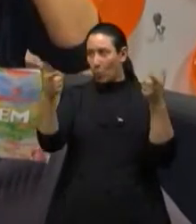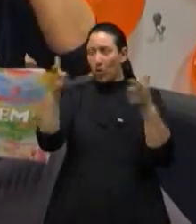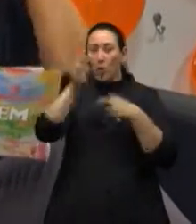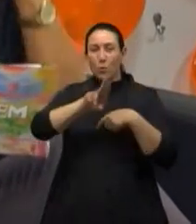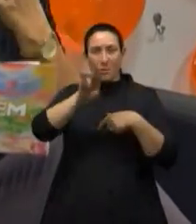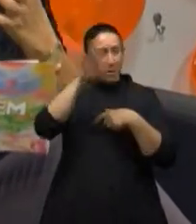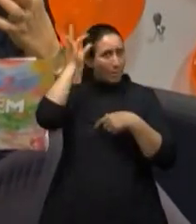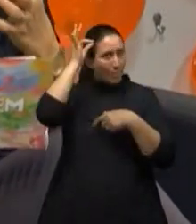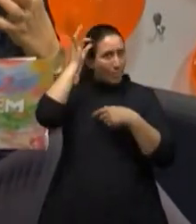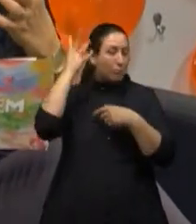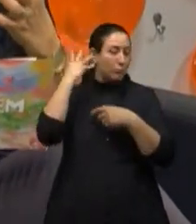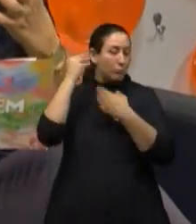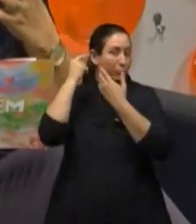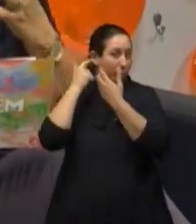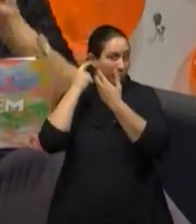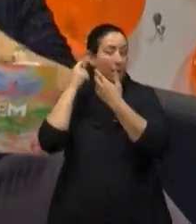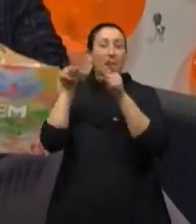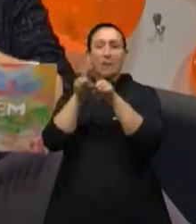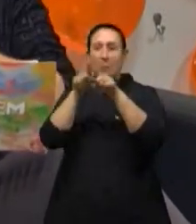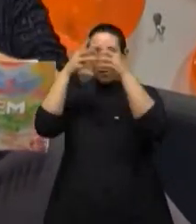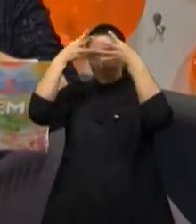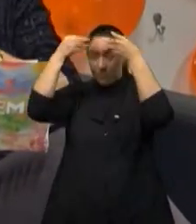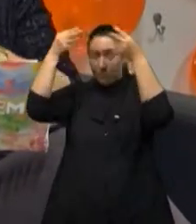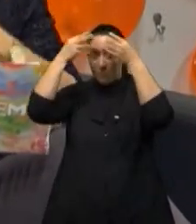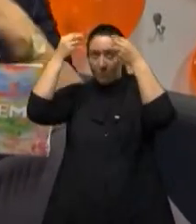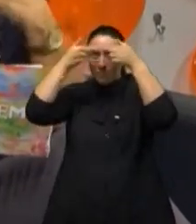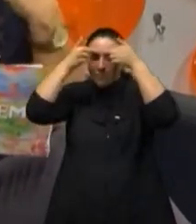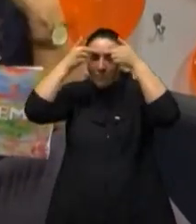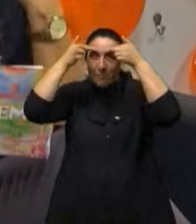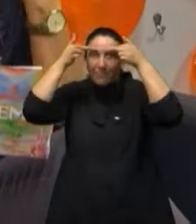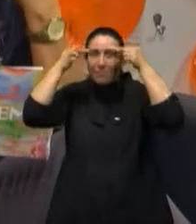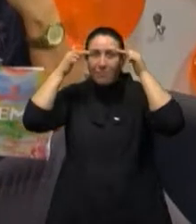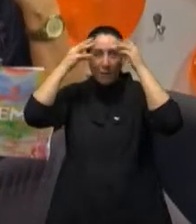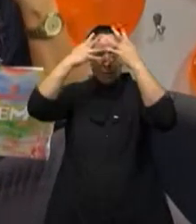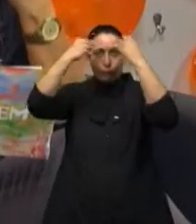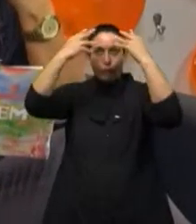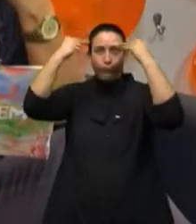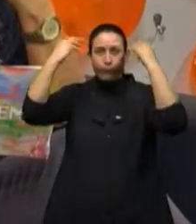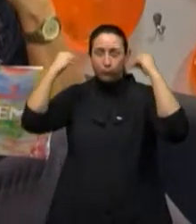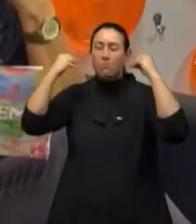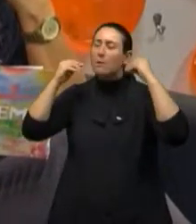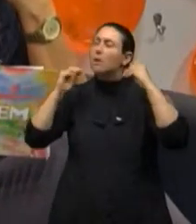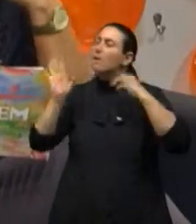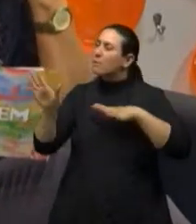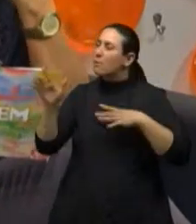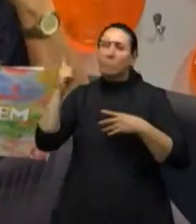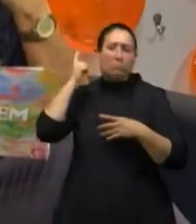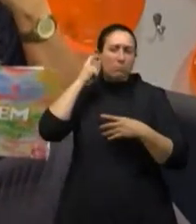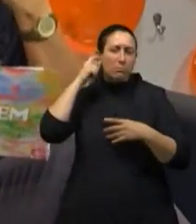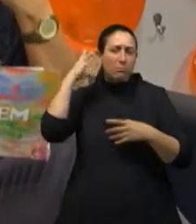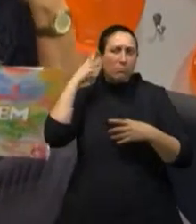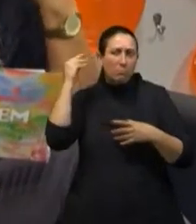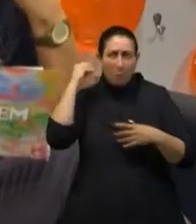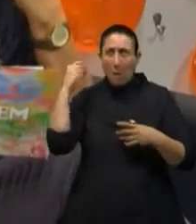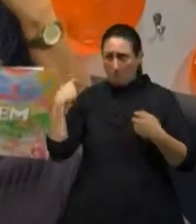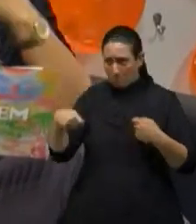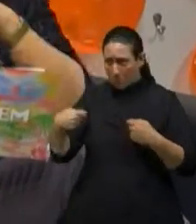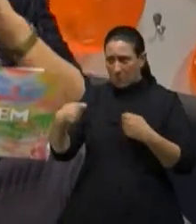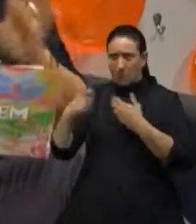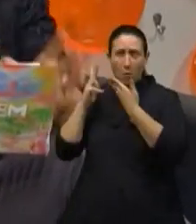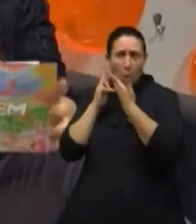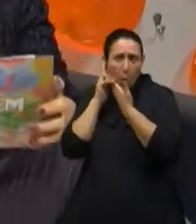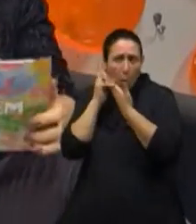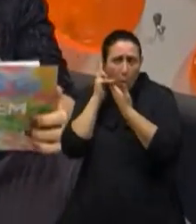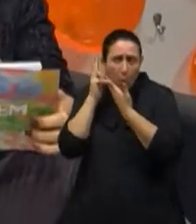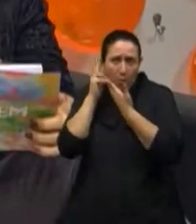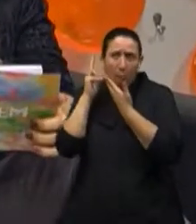assim como aumenta a sobrancelha também né com o envelhecimento essa quantidade de pelo no ouvido tem que ser retirada ou ela não